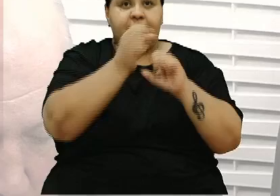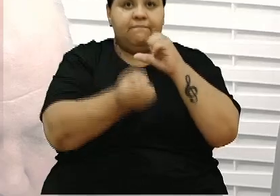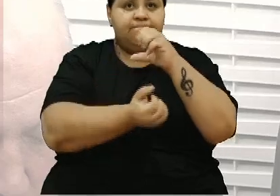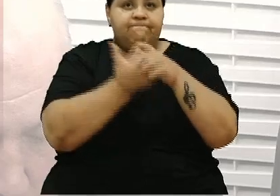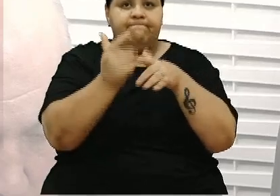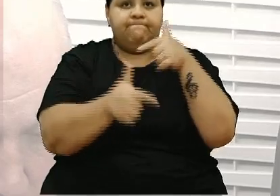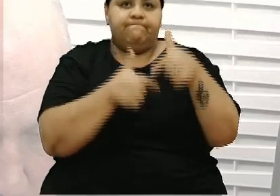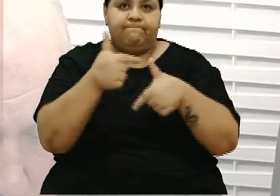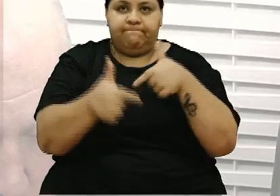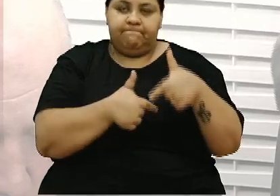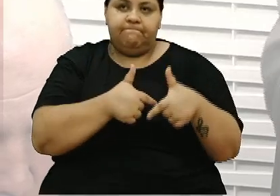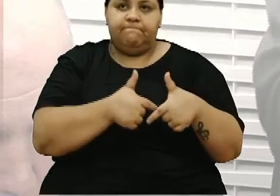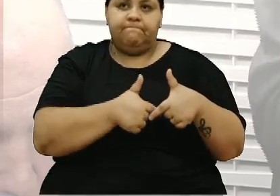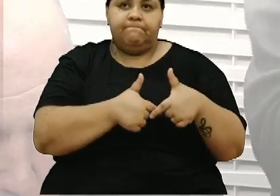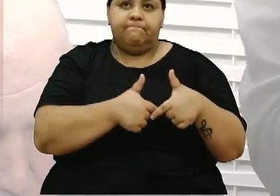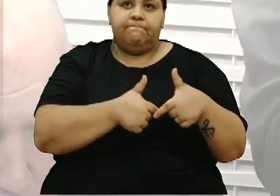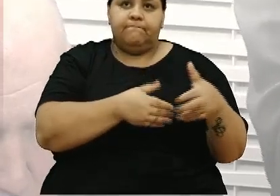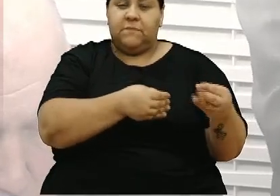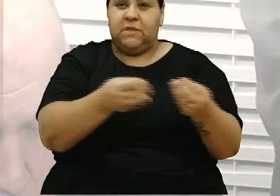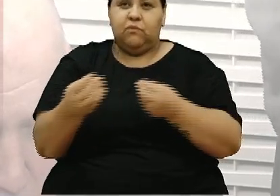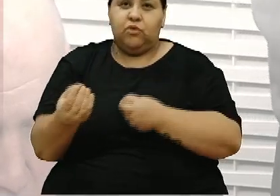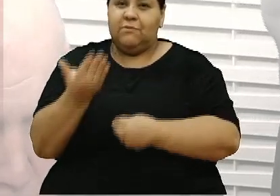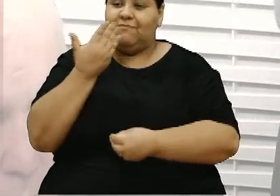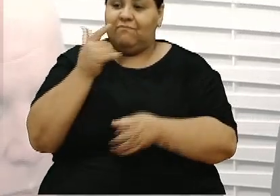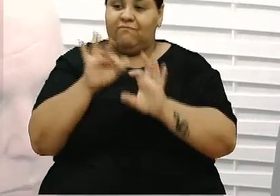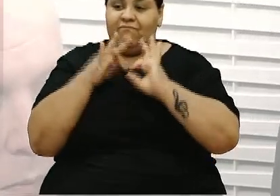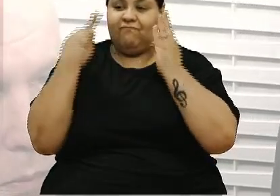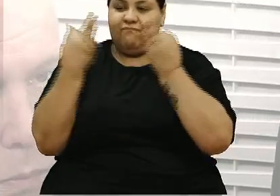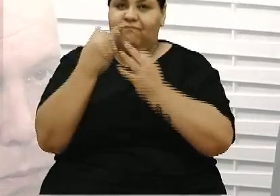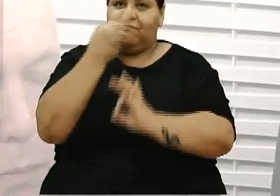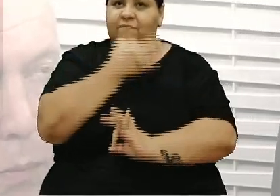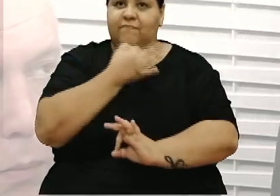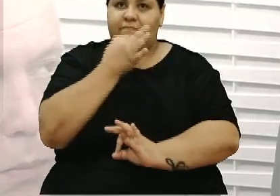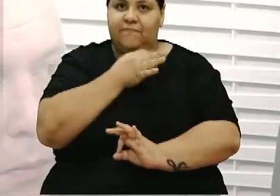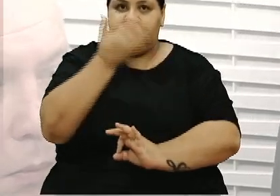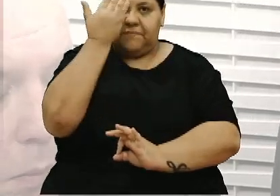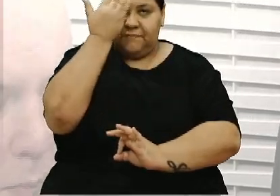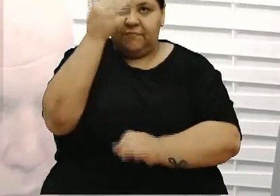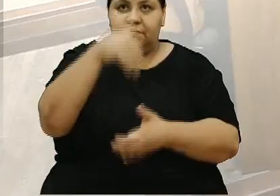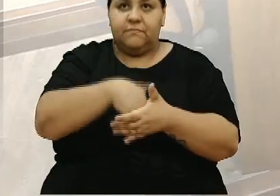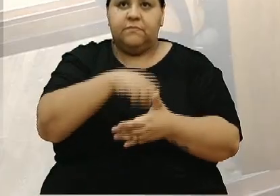emprego que muitas vezes sustenta diversas famílias do nosso município. Muito obrigado e voto favorável.